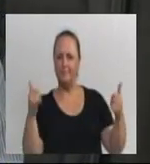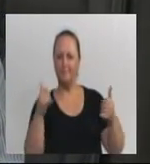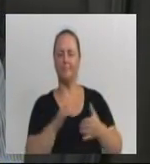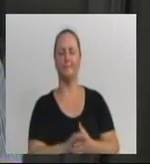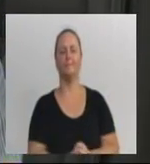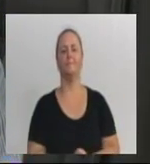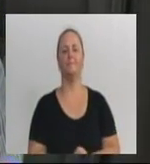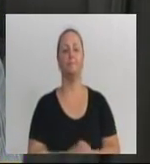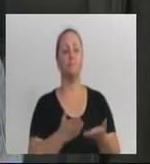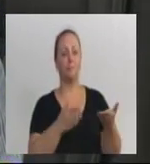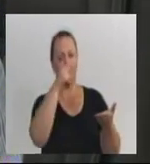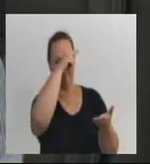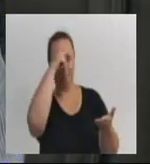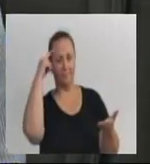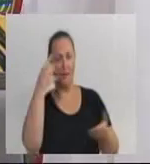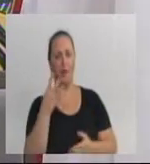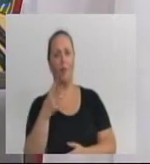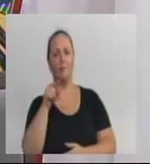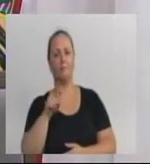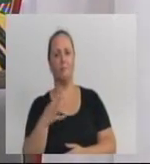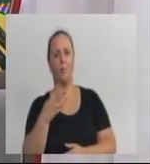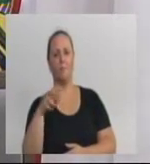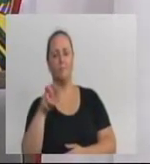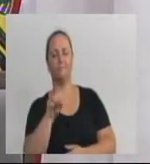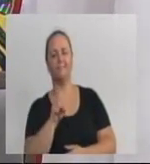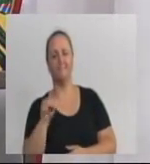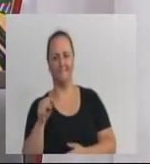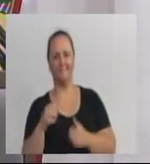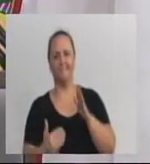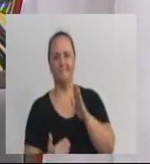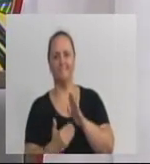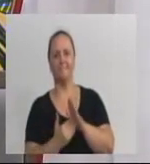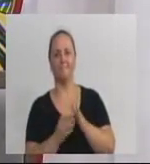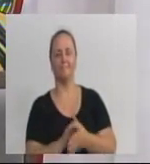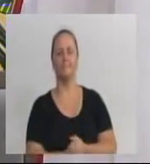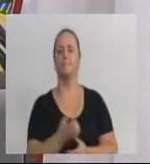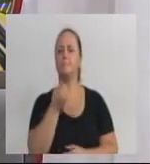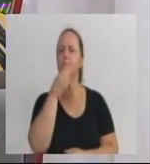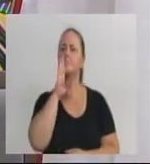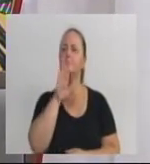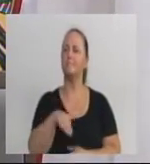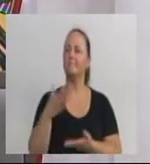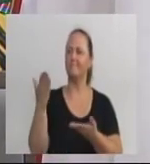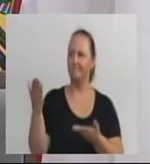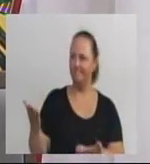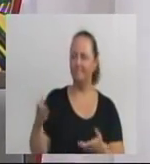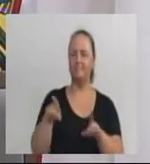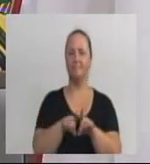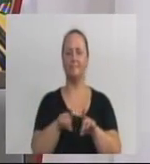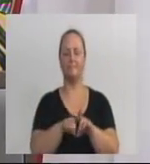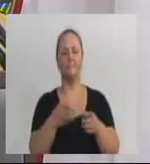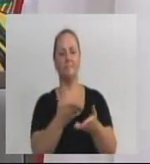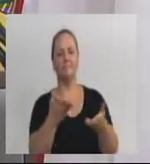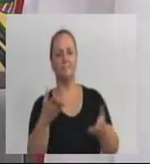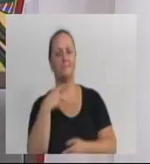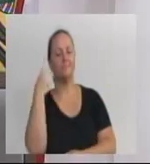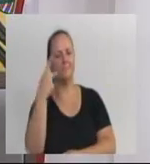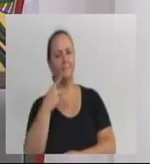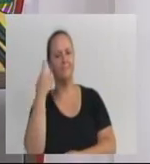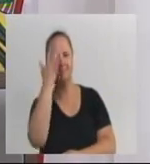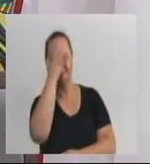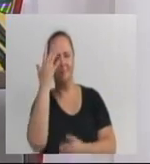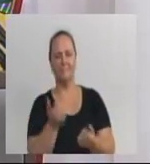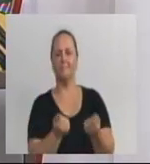dispõe de tempo de 4 minutos e 40 segundos. Boa tarde, senhor presidente, senhores vereadores e todas as pessoas que nos assistem aqui